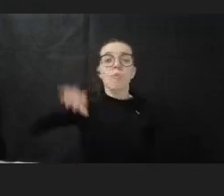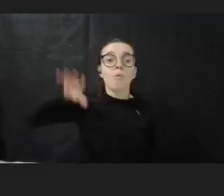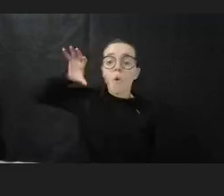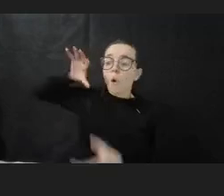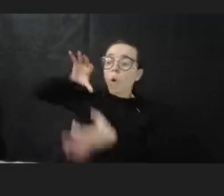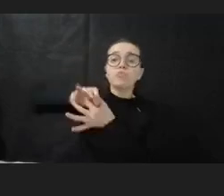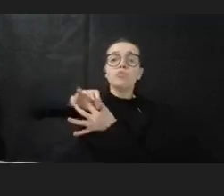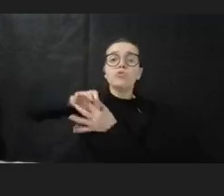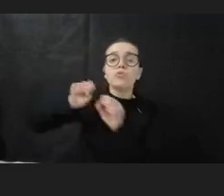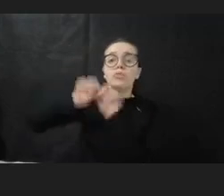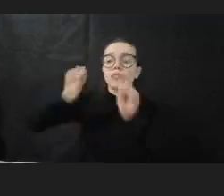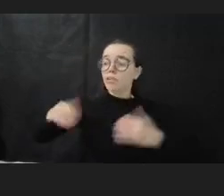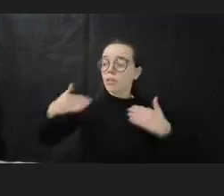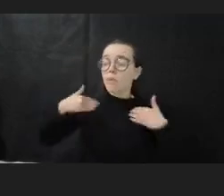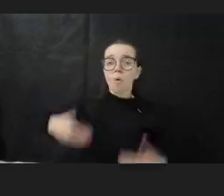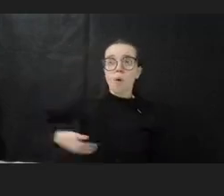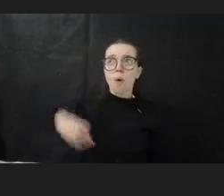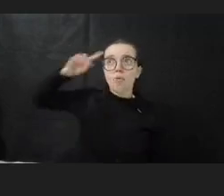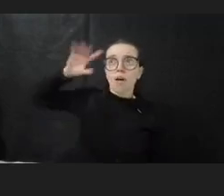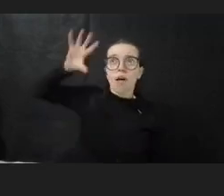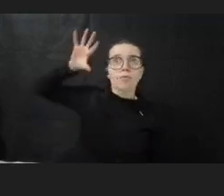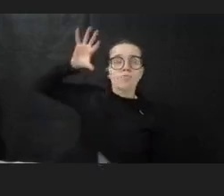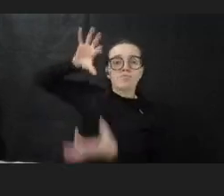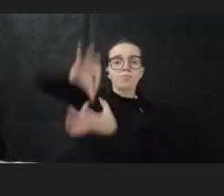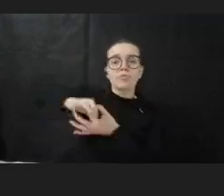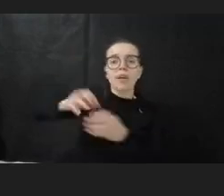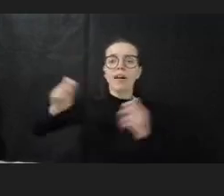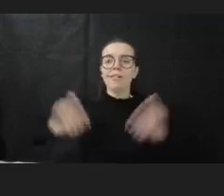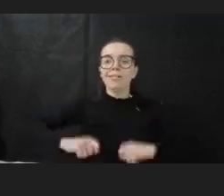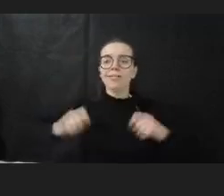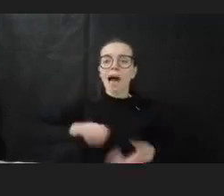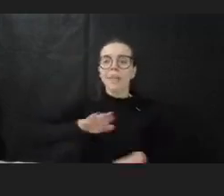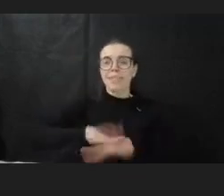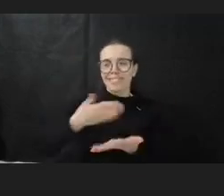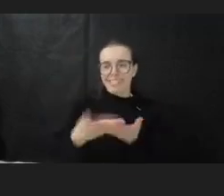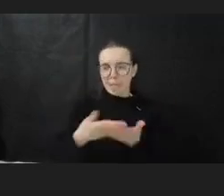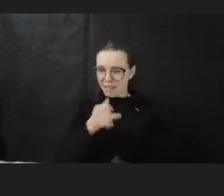ser feito assim, para que seja feita a interpretação.